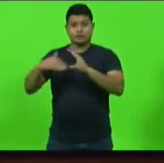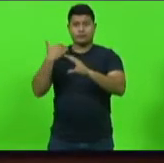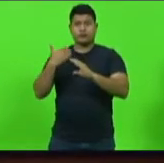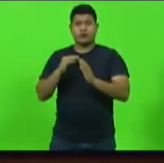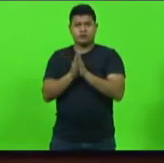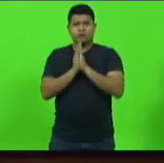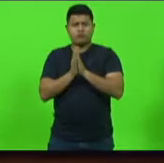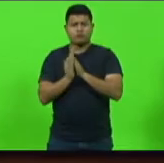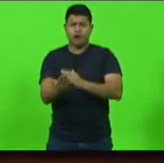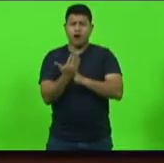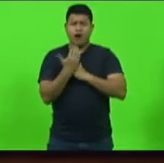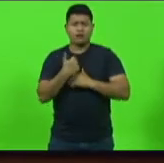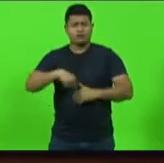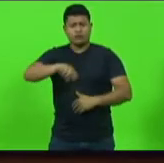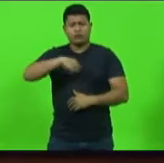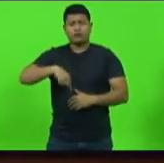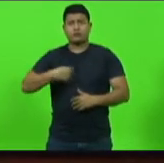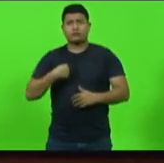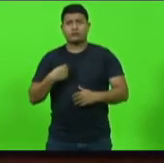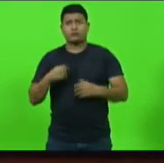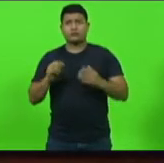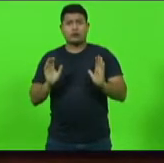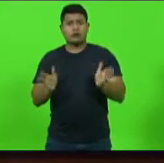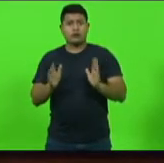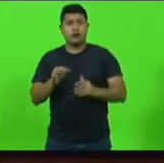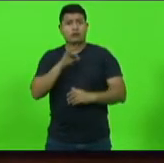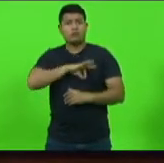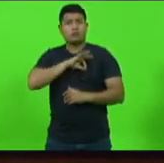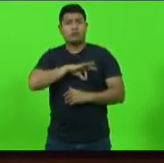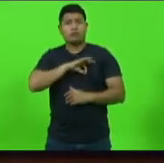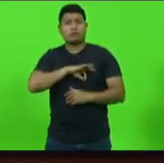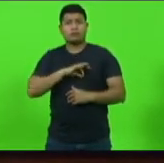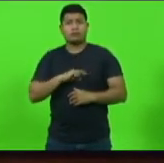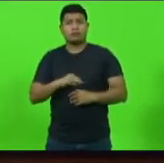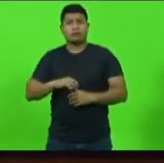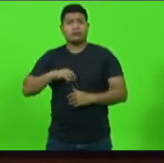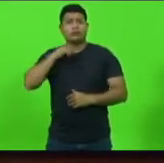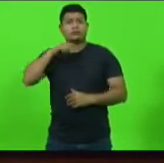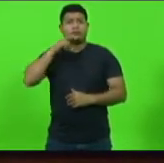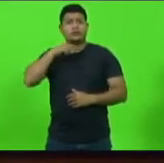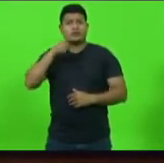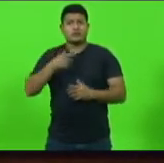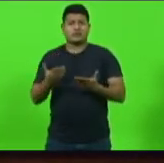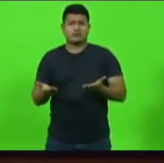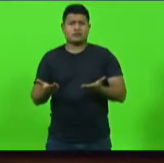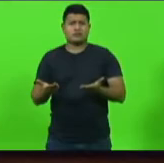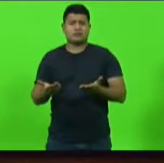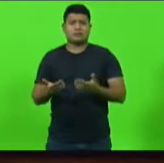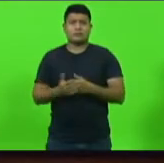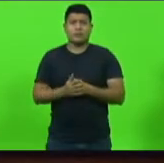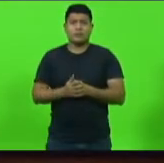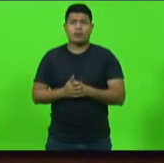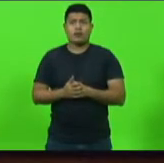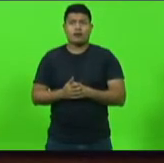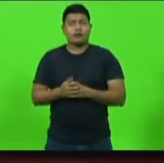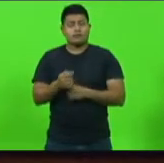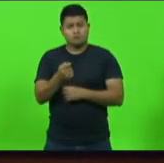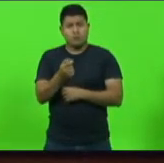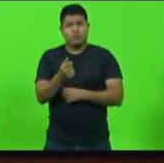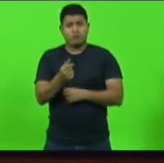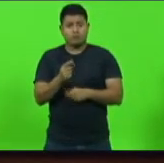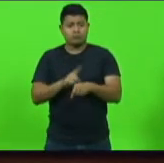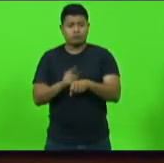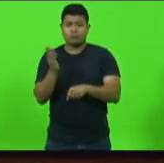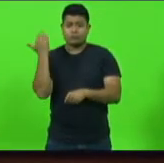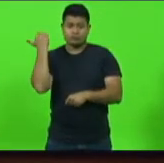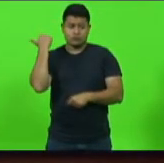nos ajude, que nós estamos recebendo pouco, faz tempo que a gente não consegue reajuste. E há pouco tempo também,